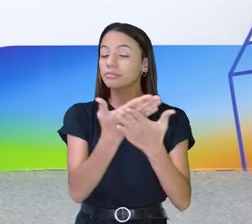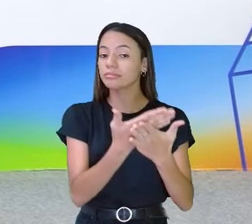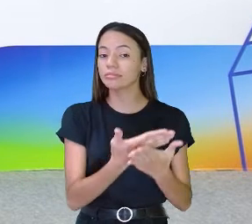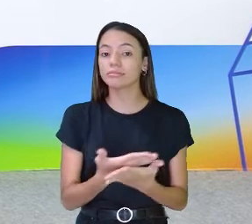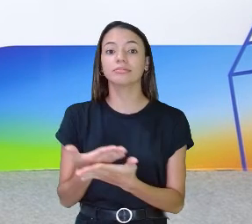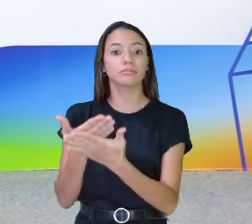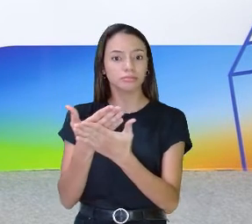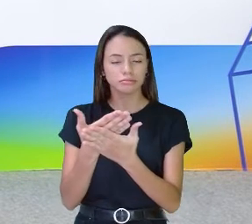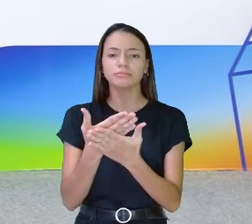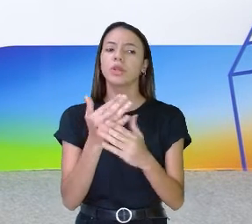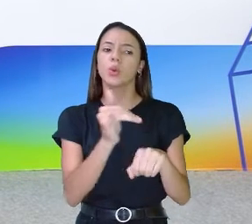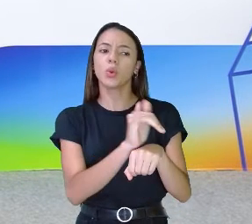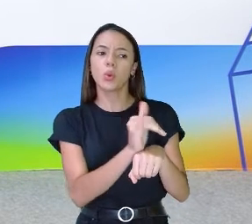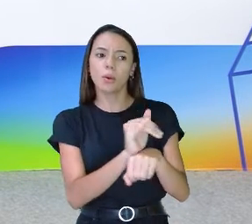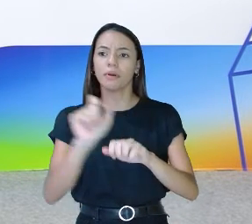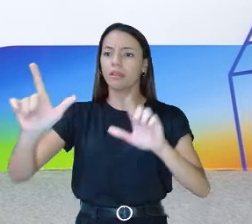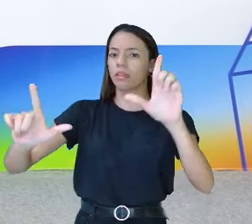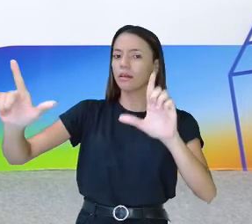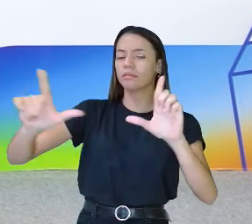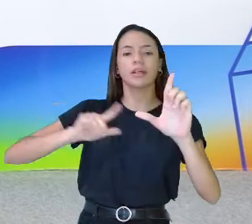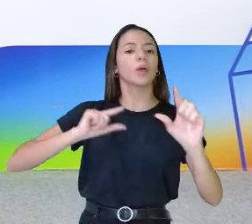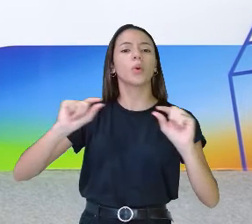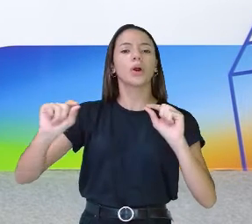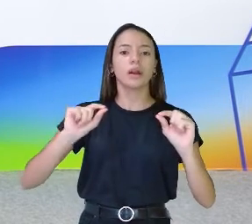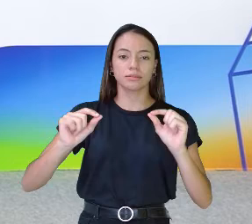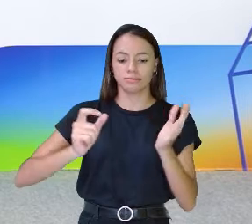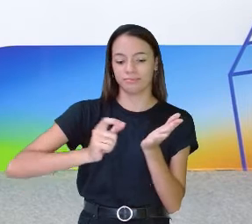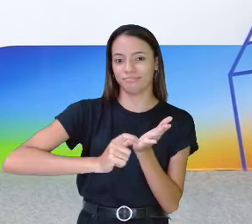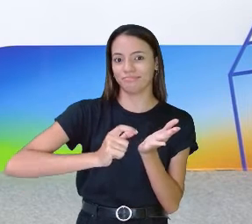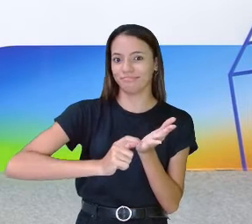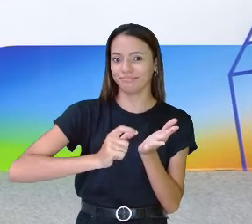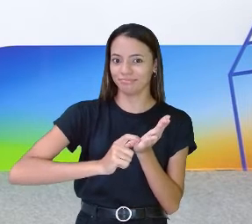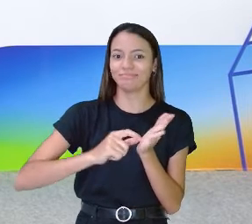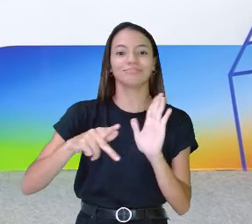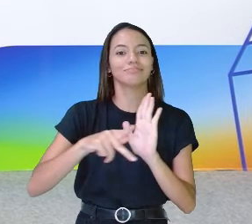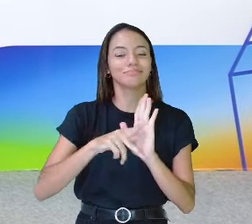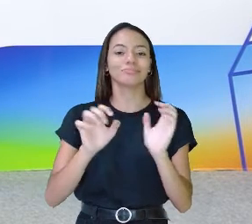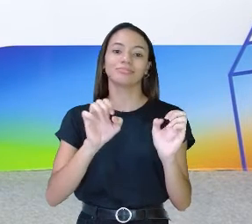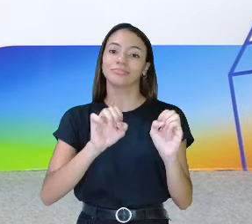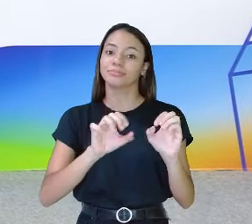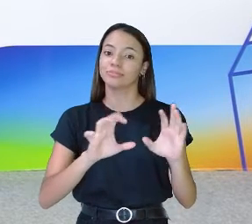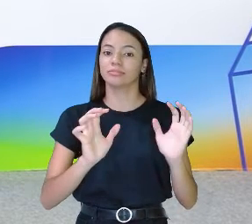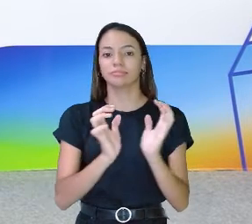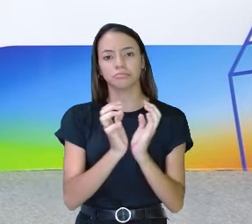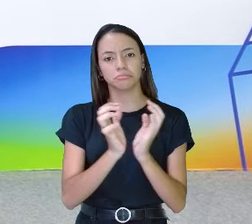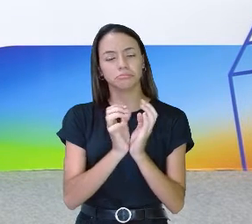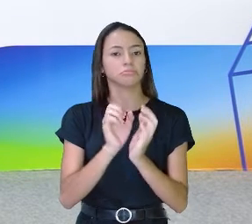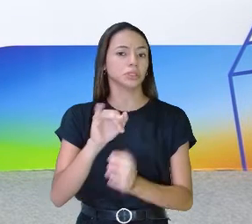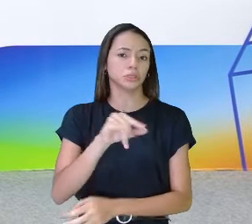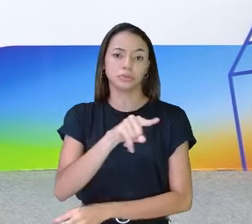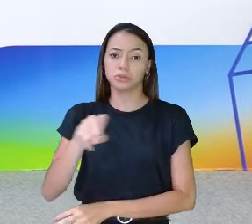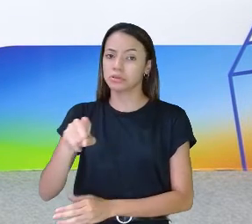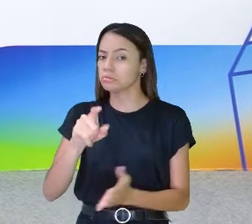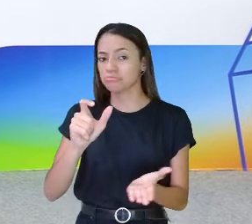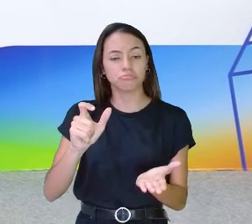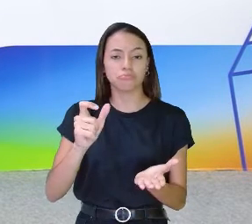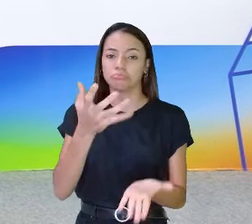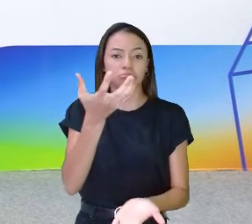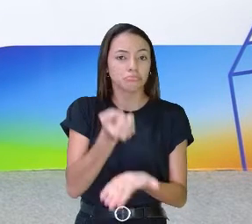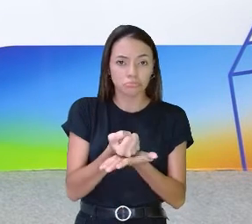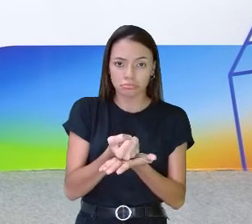no YouTube e na TV, a gente também tem o aplicativo Educa Recife, que se vocês ainda não baixaram, deveriam